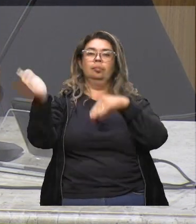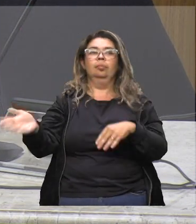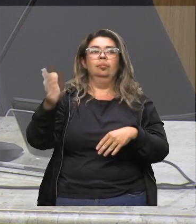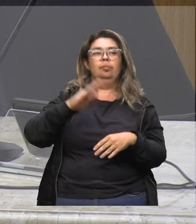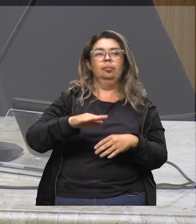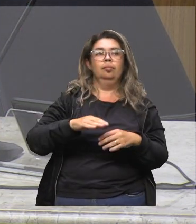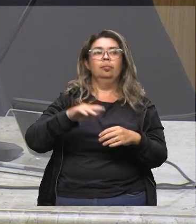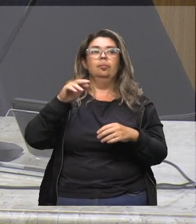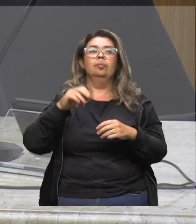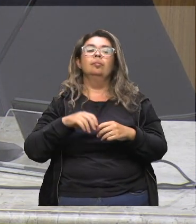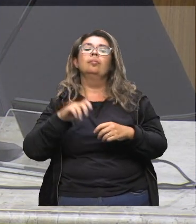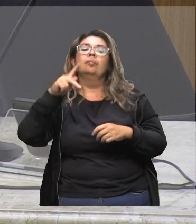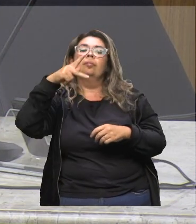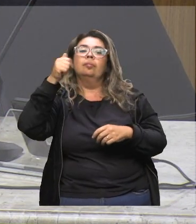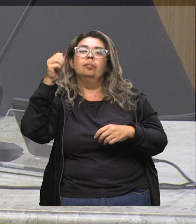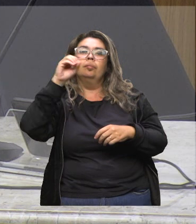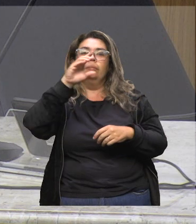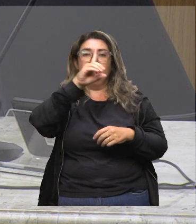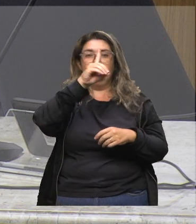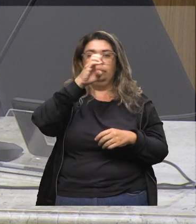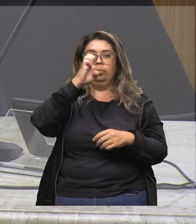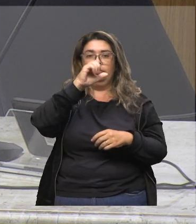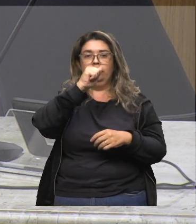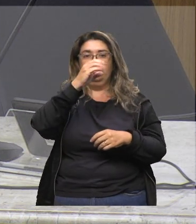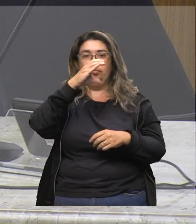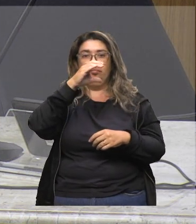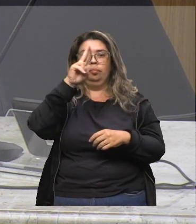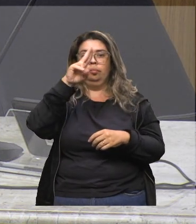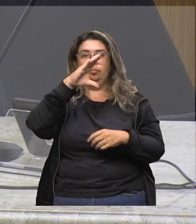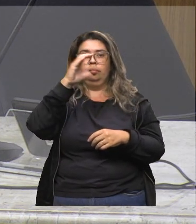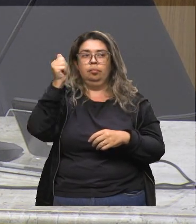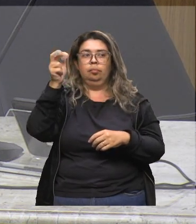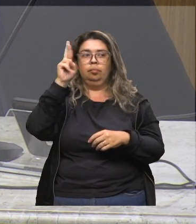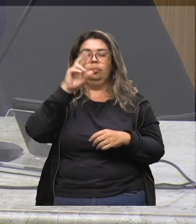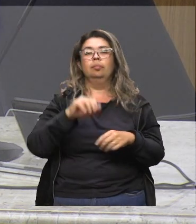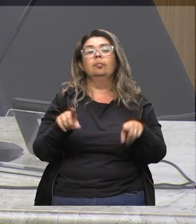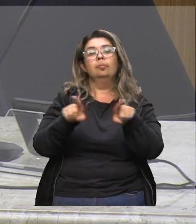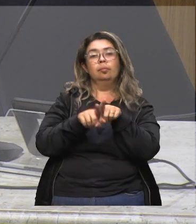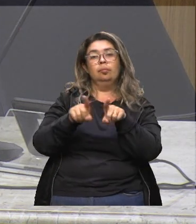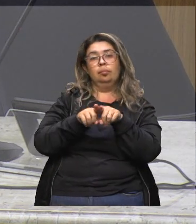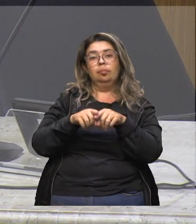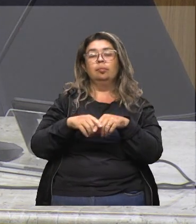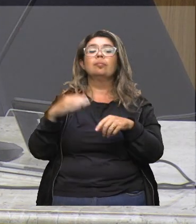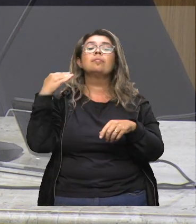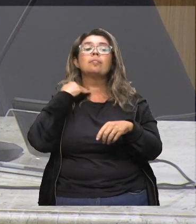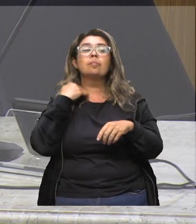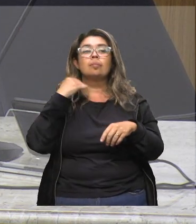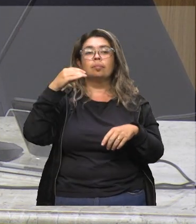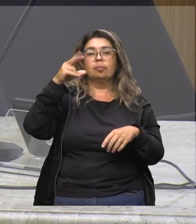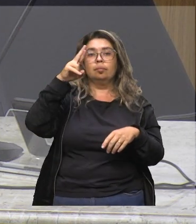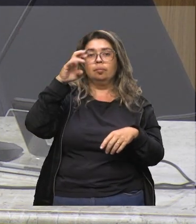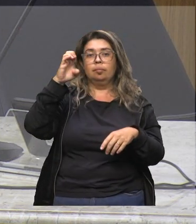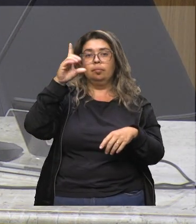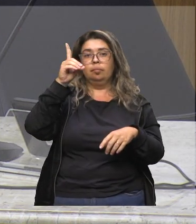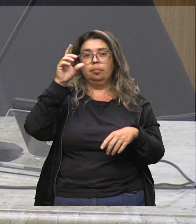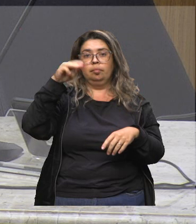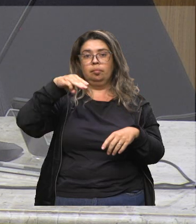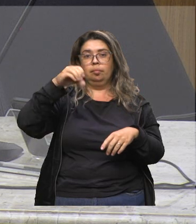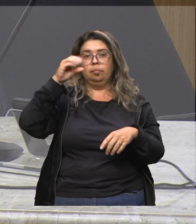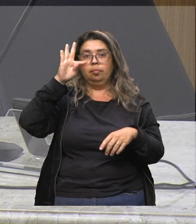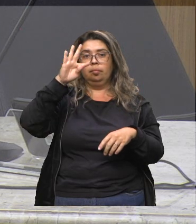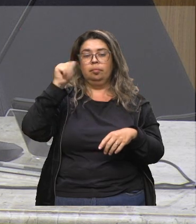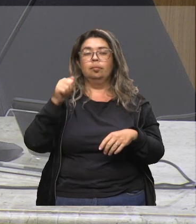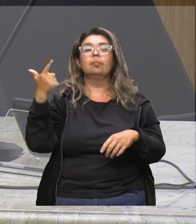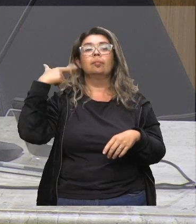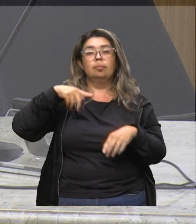de Açúcar aí, hoje teve inauguração de uma agência bancária também, o Credimota, e nós estamos muito felizes com o trabalho, continuamos no caminho certo,